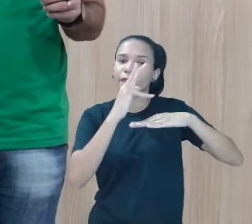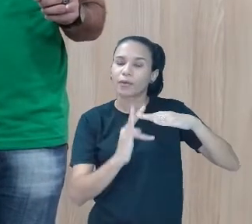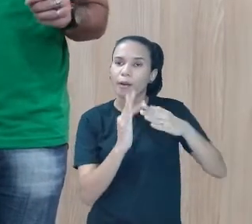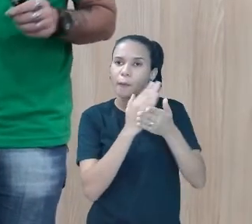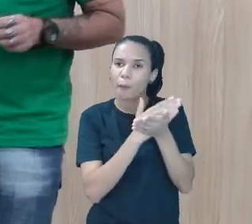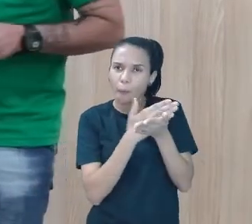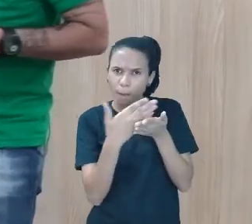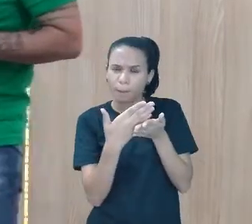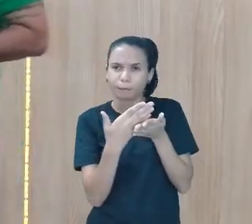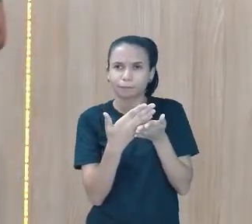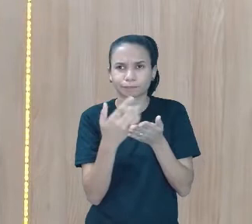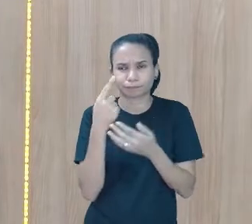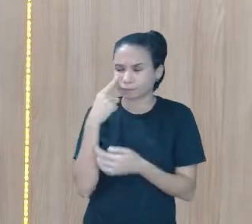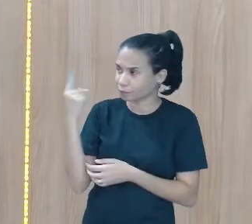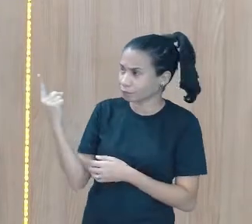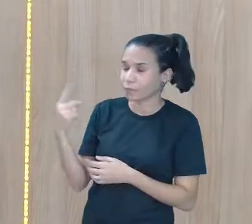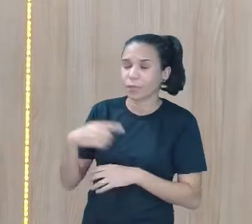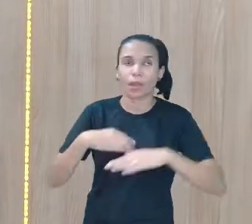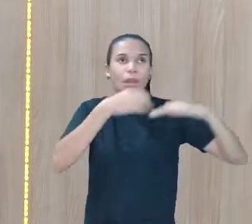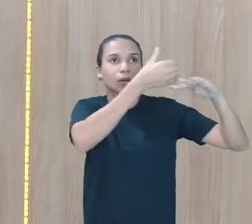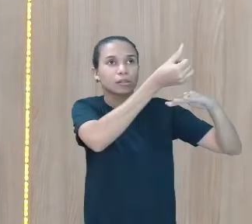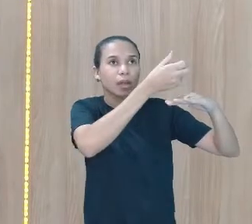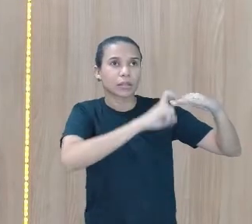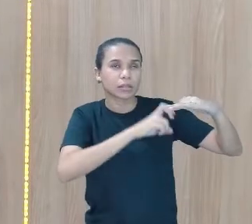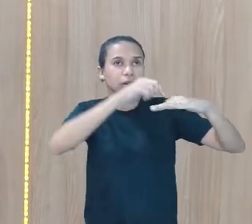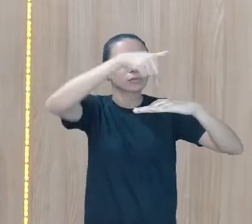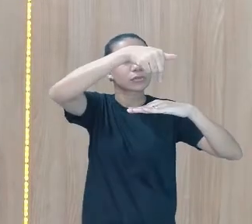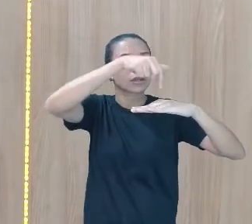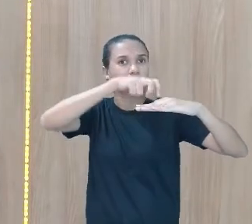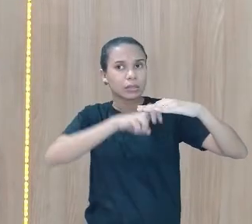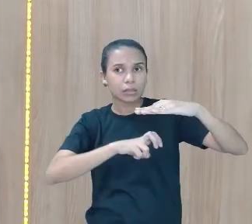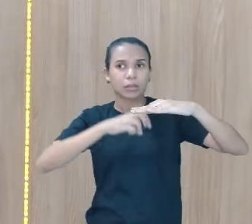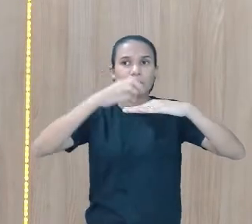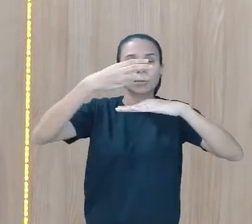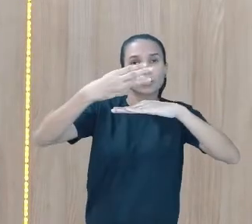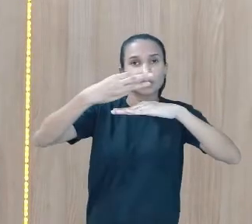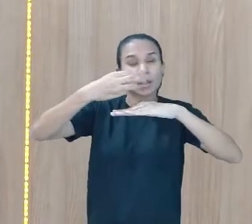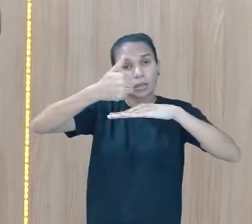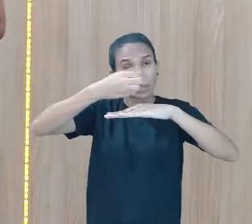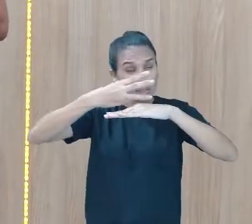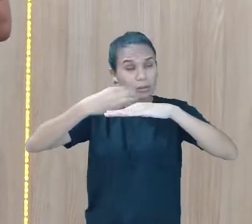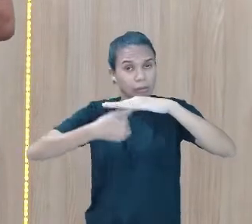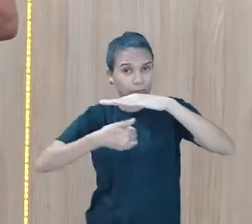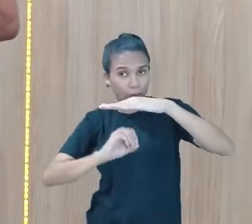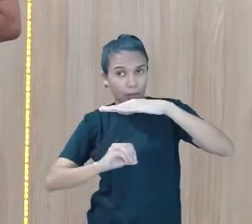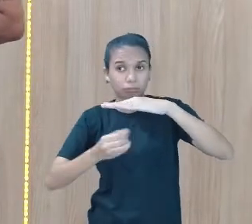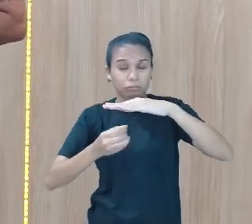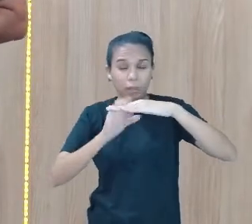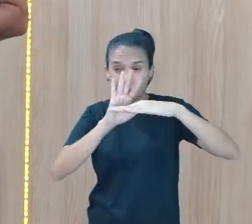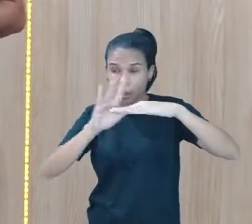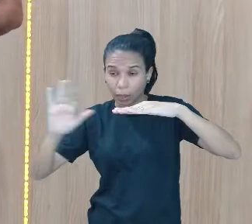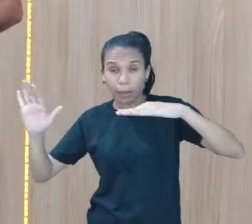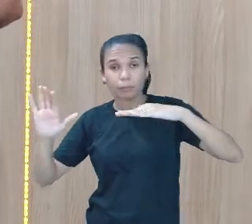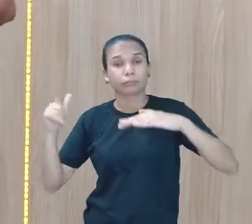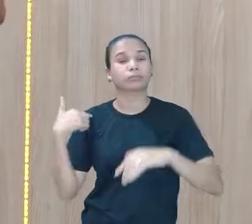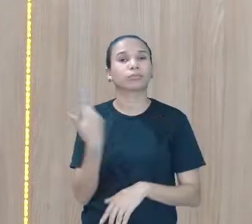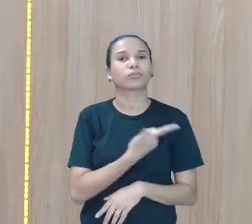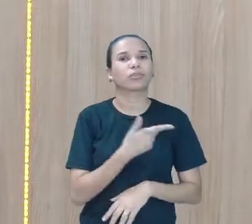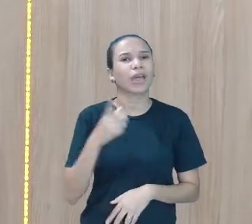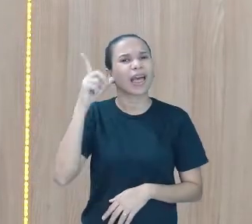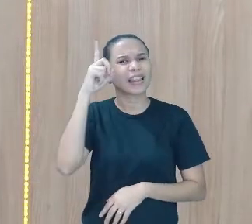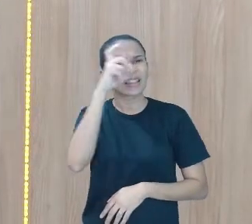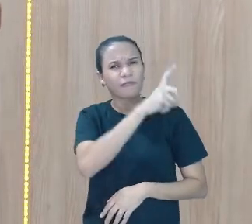forma inicial, ou seja, 6 sobre 5, 7 sobre 5, 13 sobre 10 e as demais, a gente tem